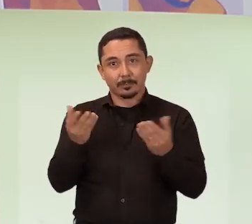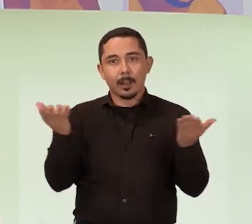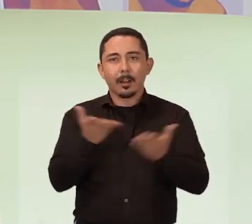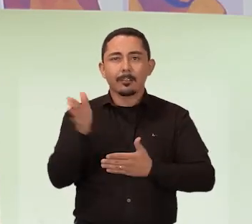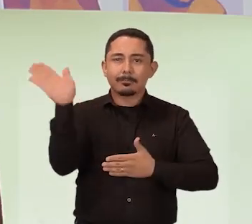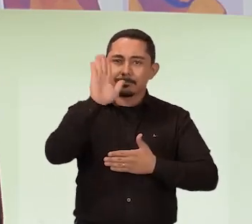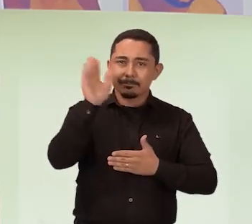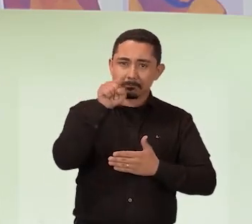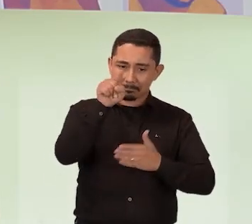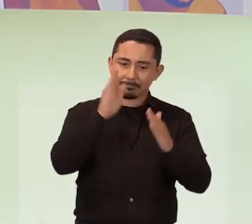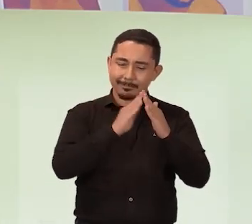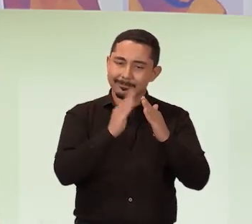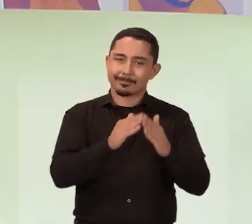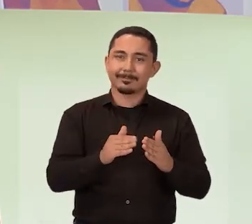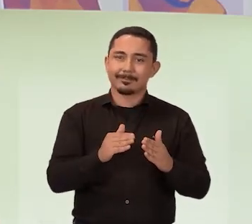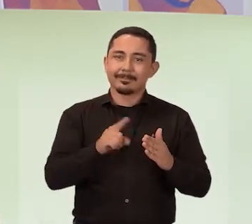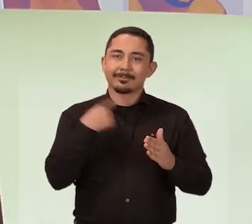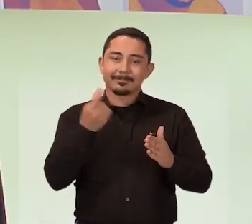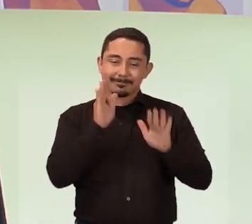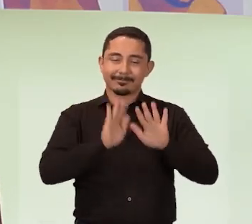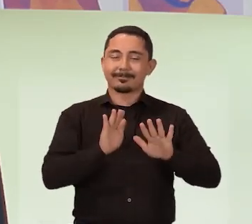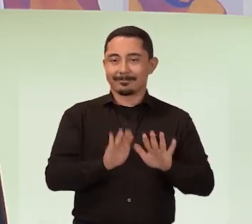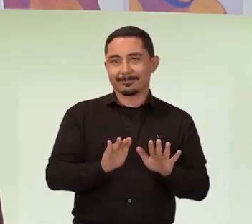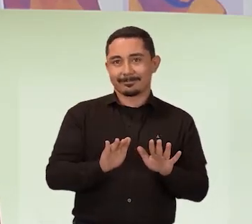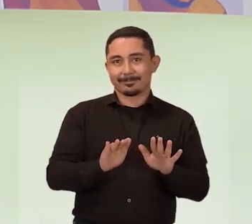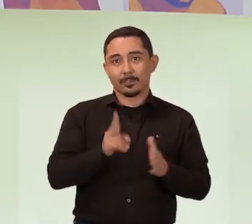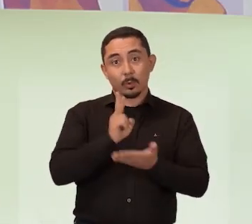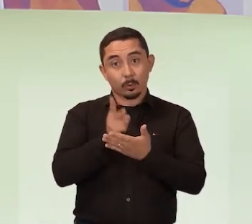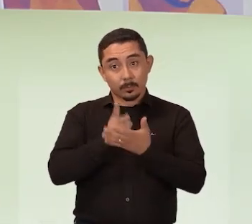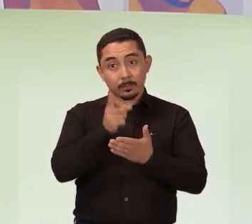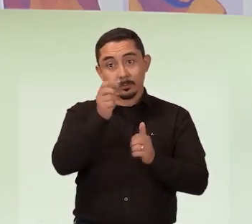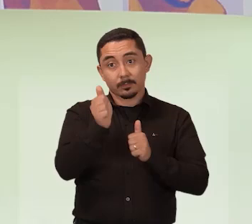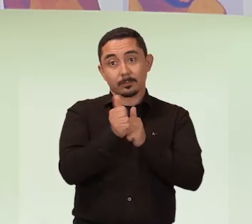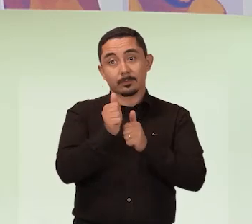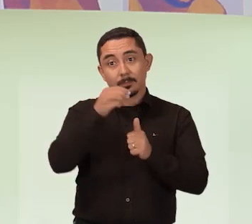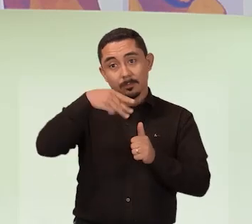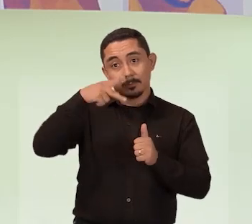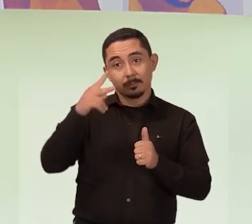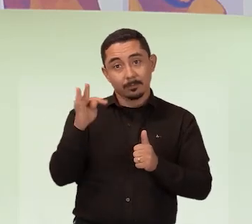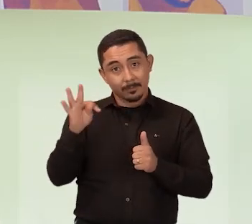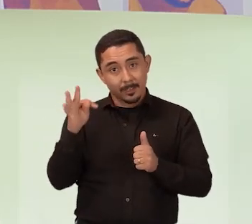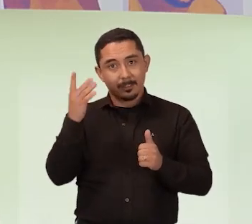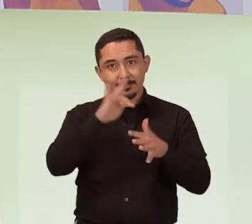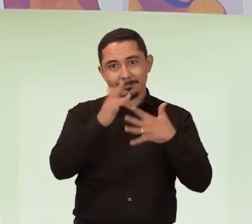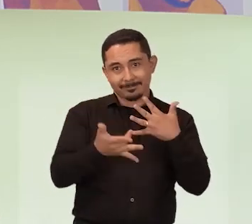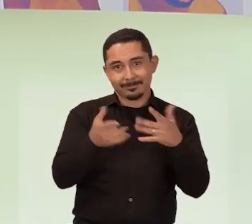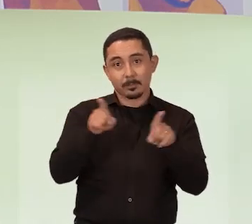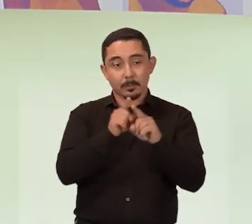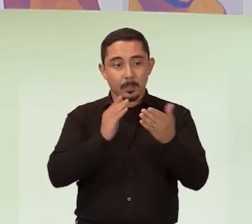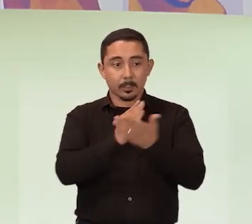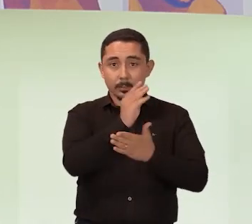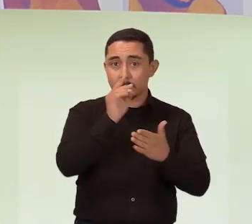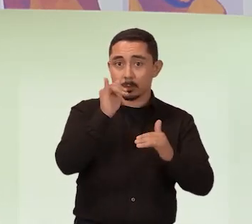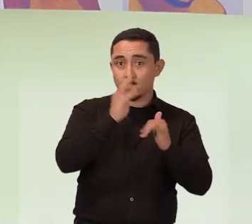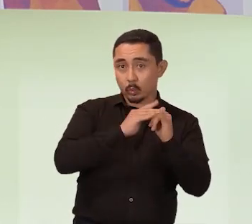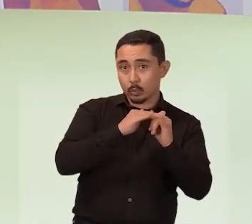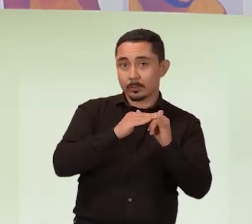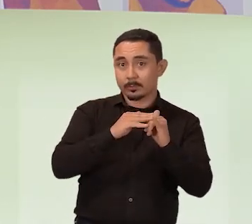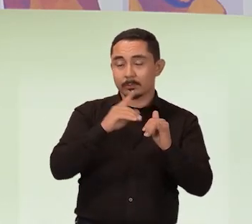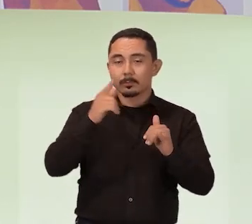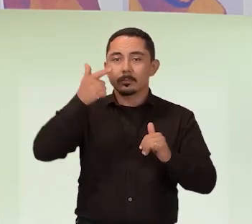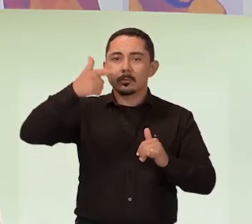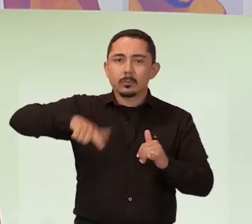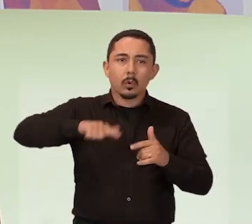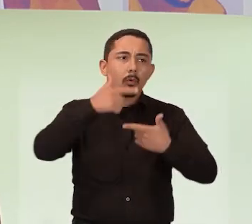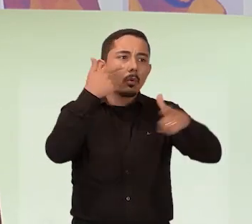sociais. E assim nos despedimos de você de casa. A gente fica por aqui. Continue seguindo a MPT nas redes sociais, acessem a página no